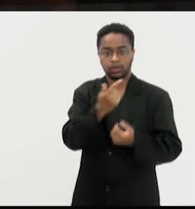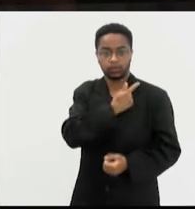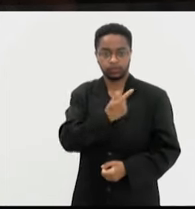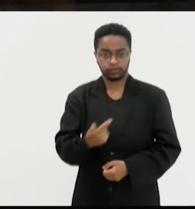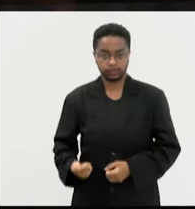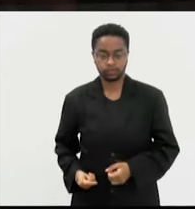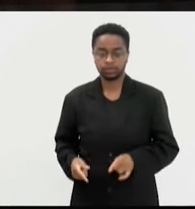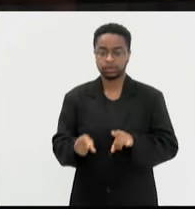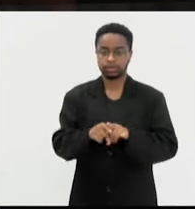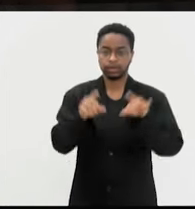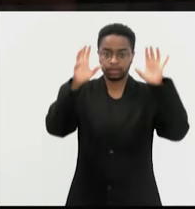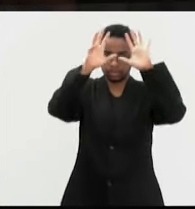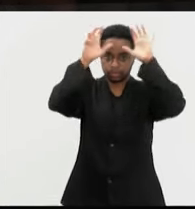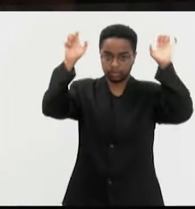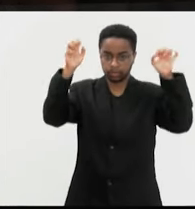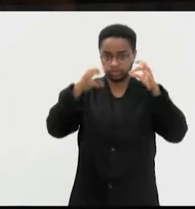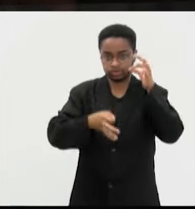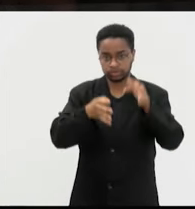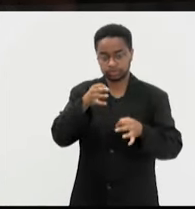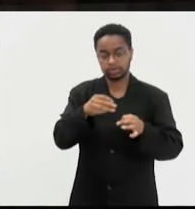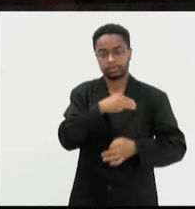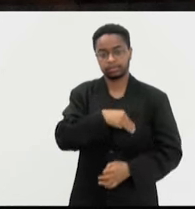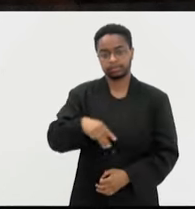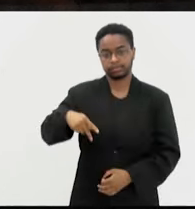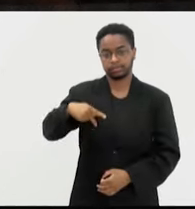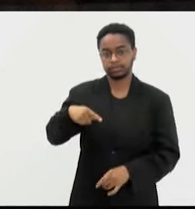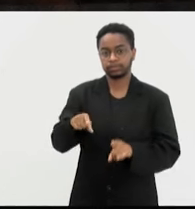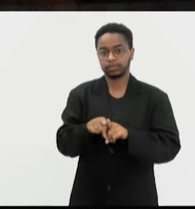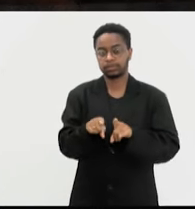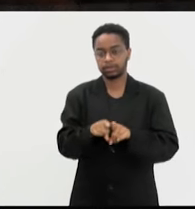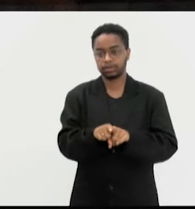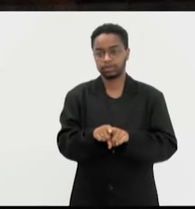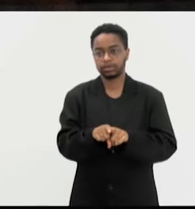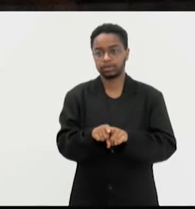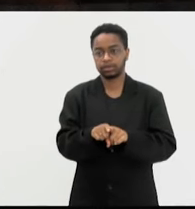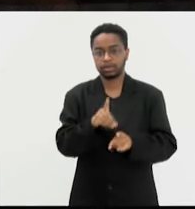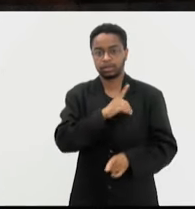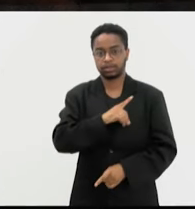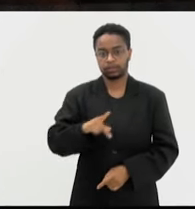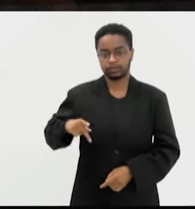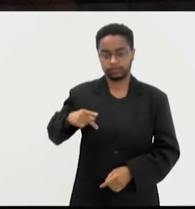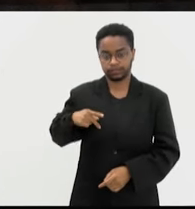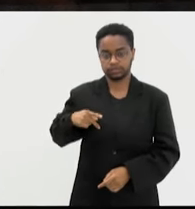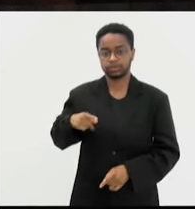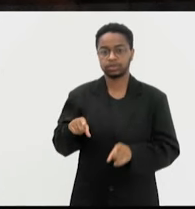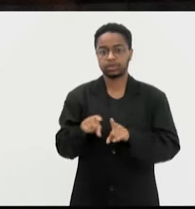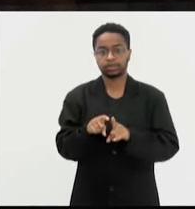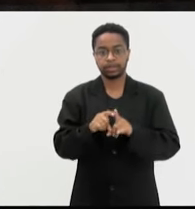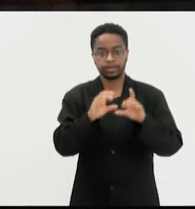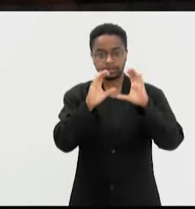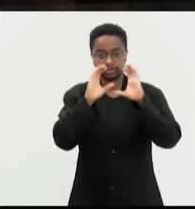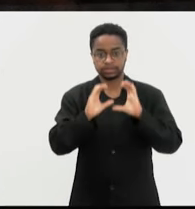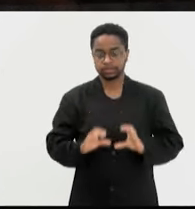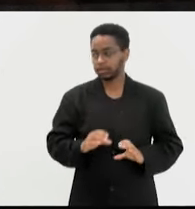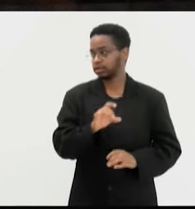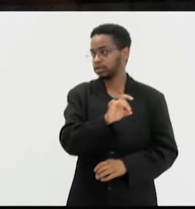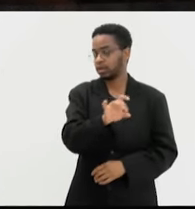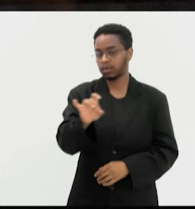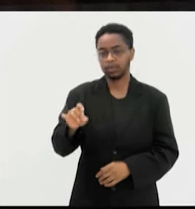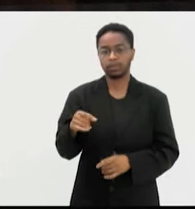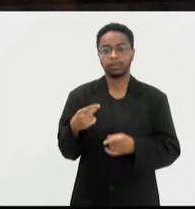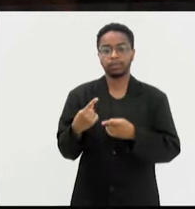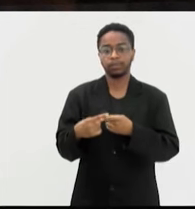ao Tribunal de Justiça ao Ministério Público defensoria pública e aos cidadãos na